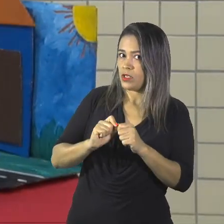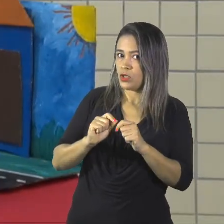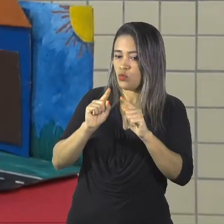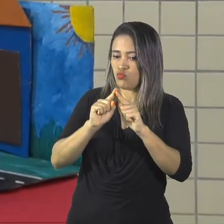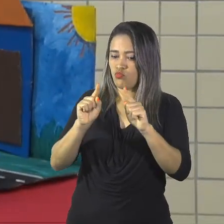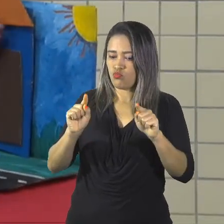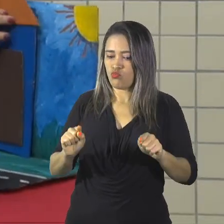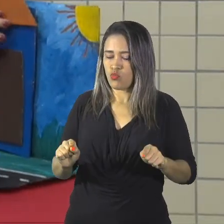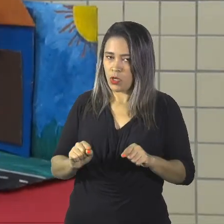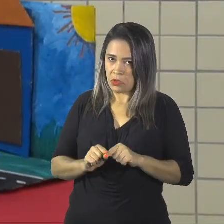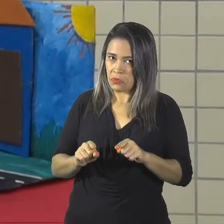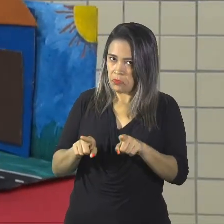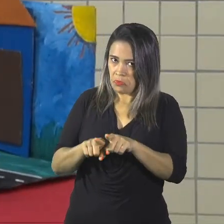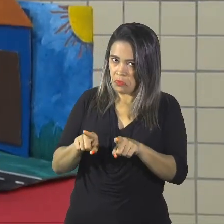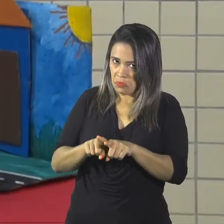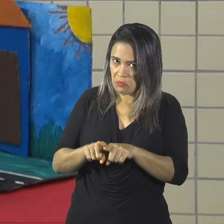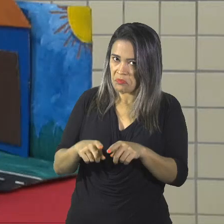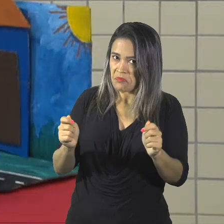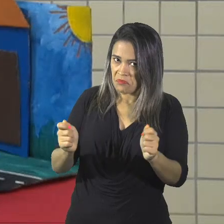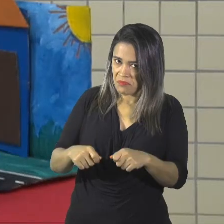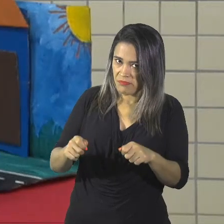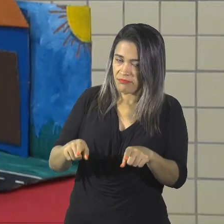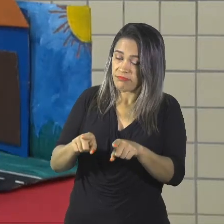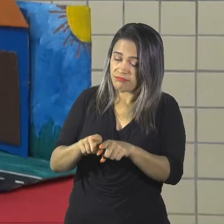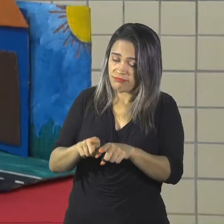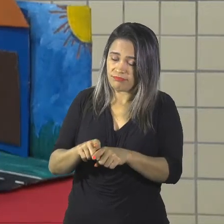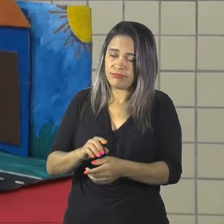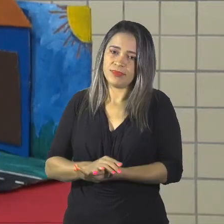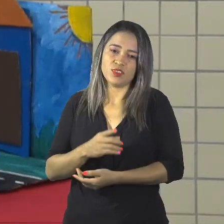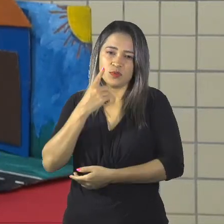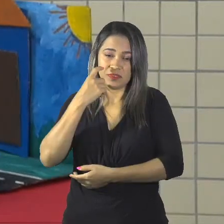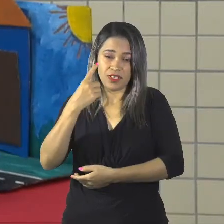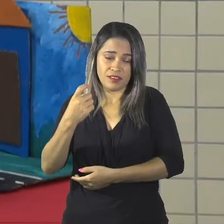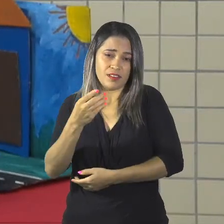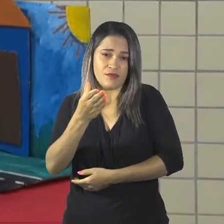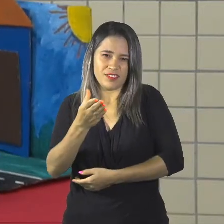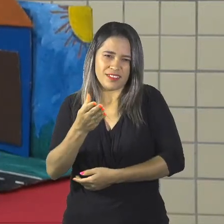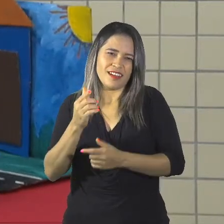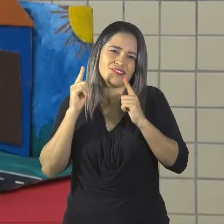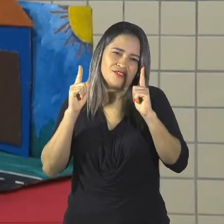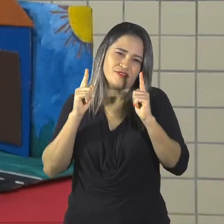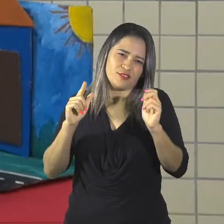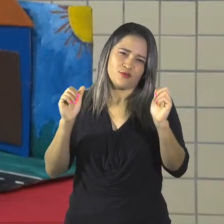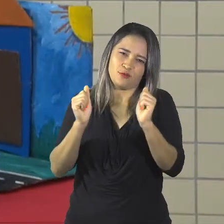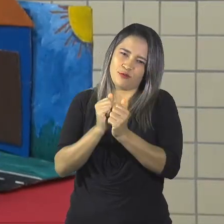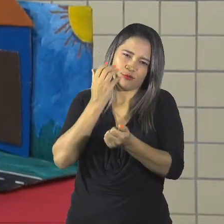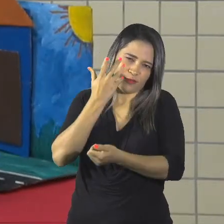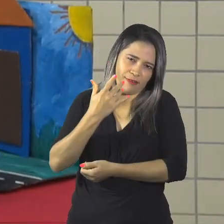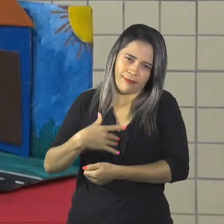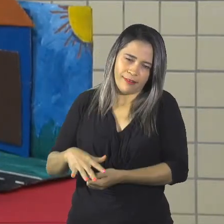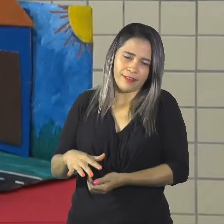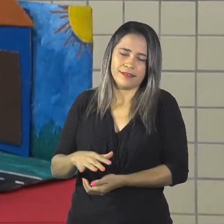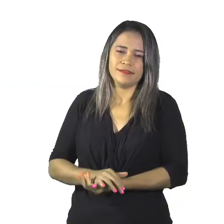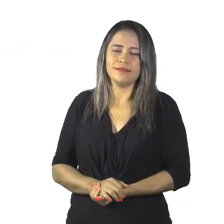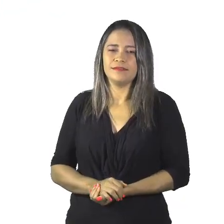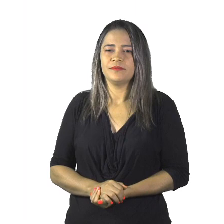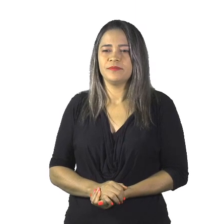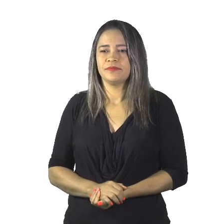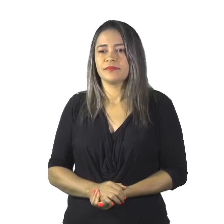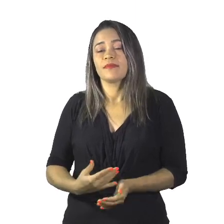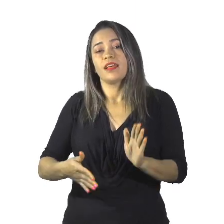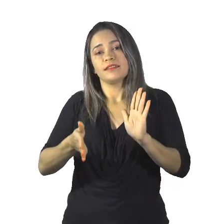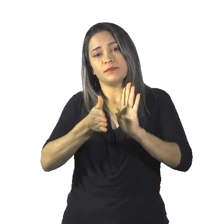quadrado também. Vai dar certo da mesma forma. O interessante é você se divertir com a sua criança nesse momento.